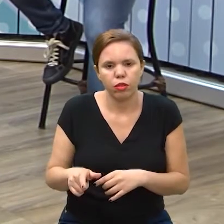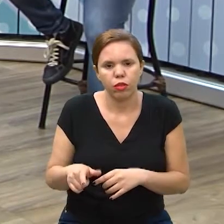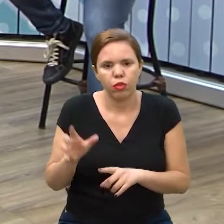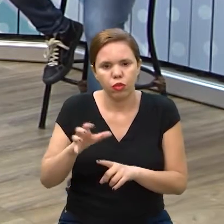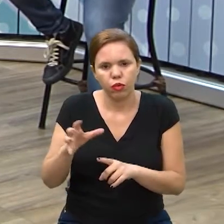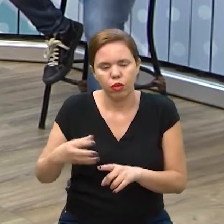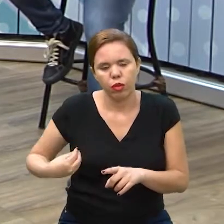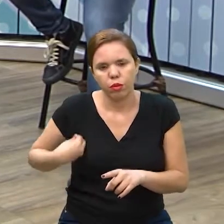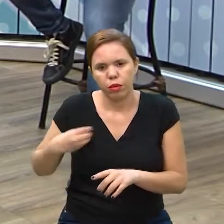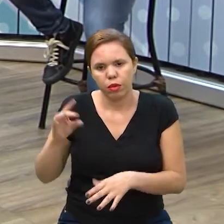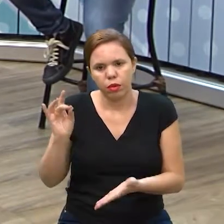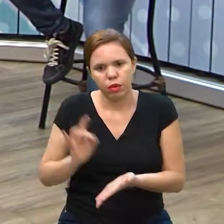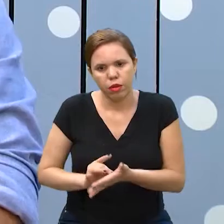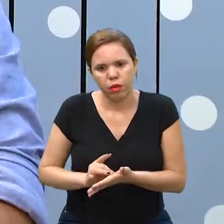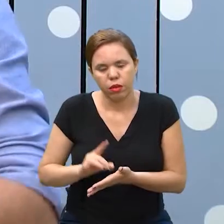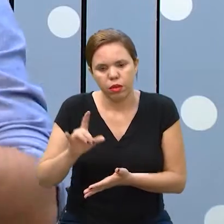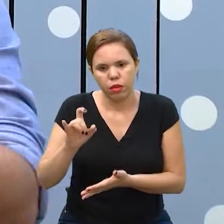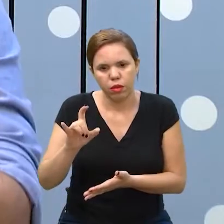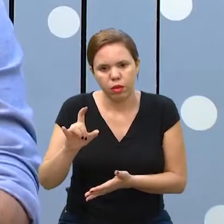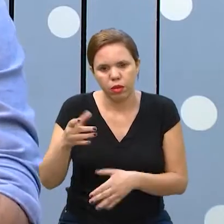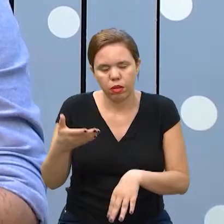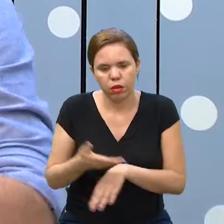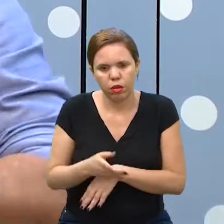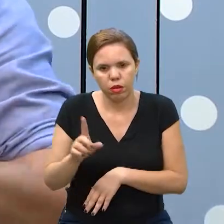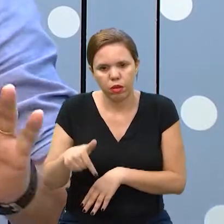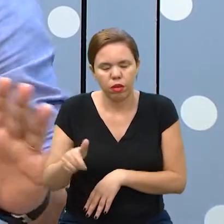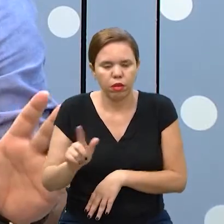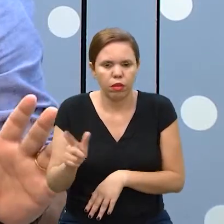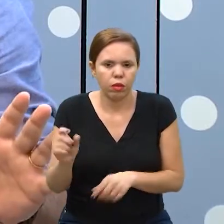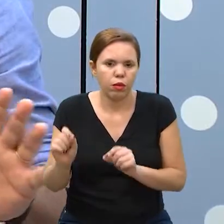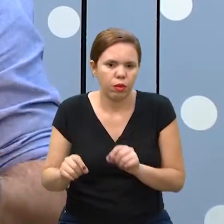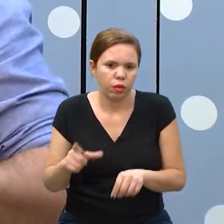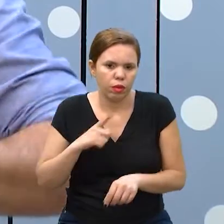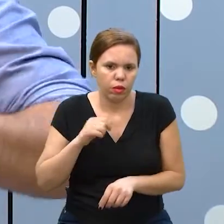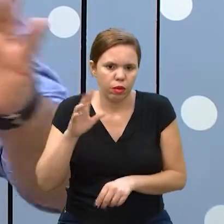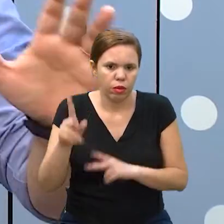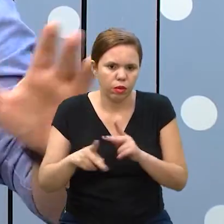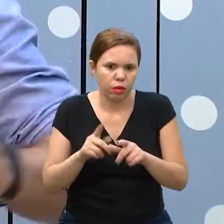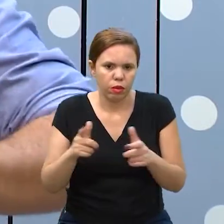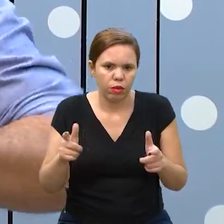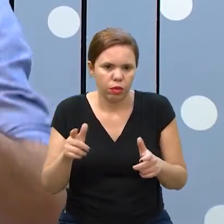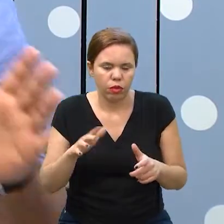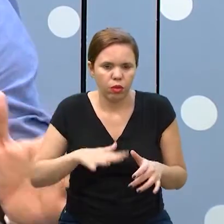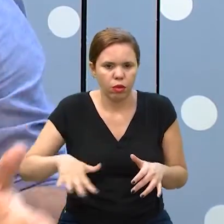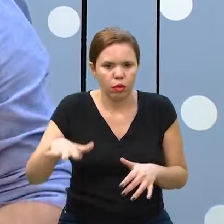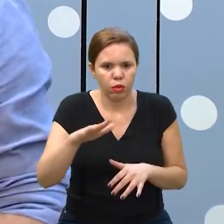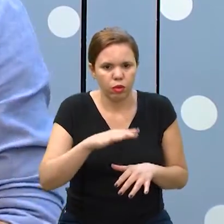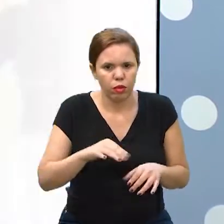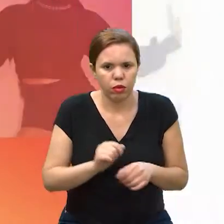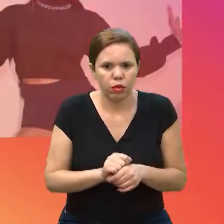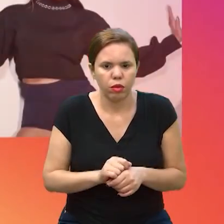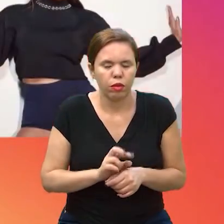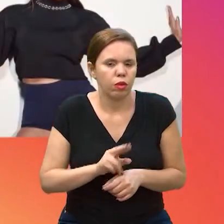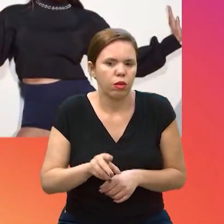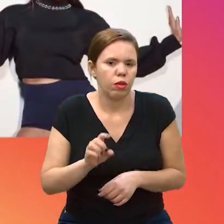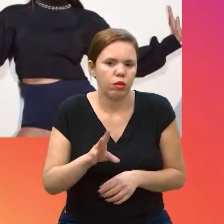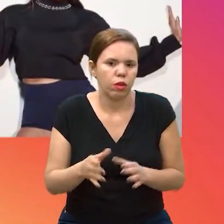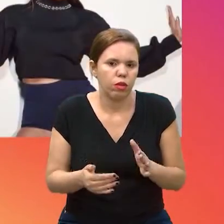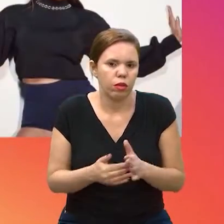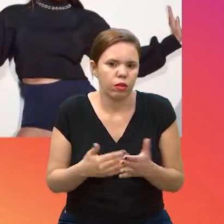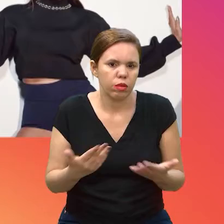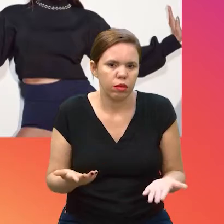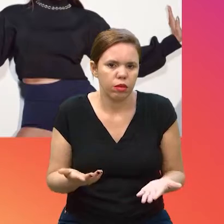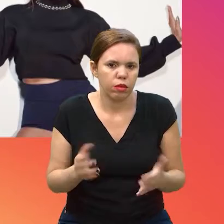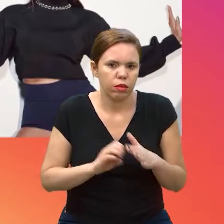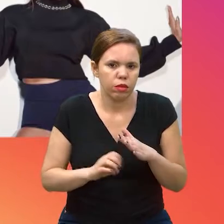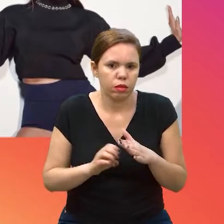influenciador que esteja com uma presença mais ativa no Instagram. No Instagram. Mas é óbvio que você tem grandes influenciadores em todos esses outros canais, então não é que é